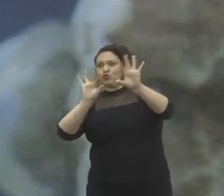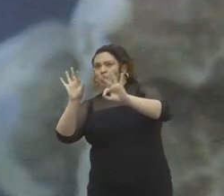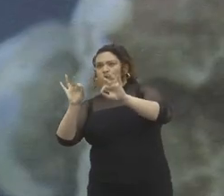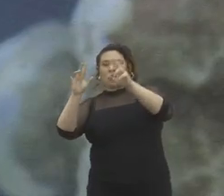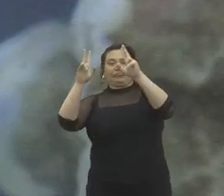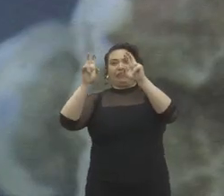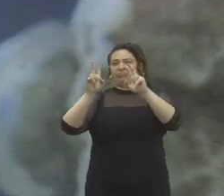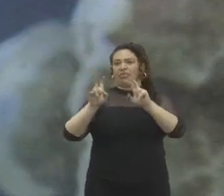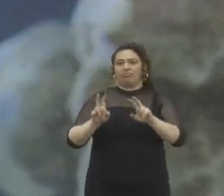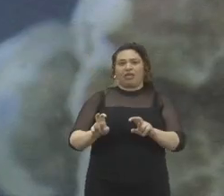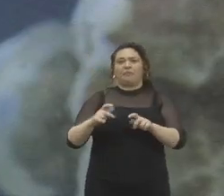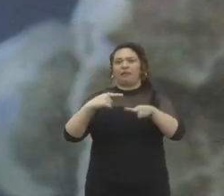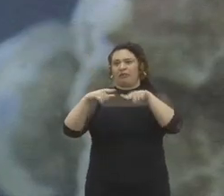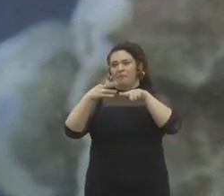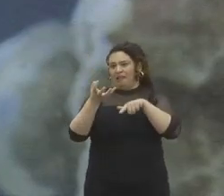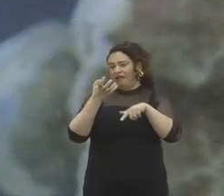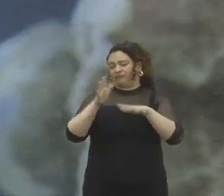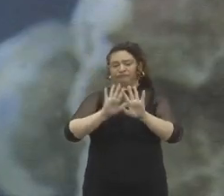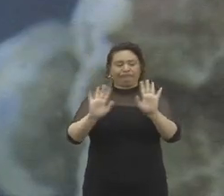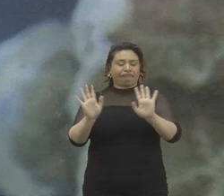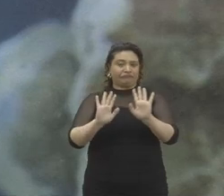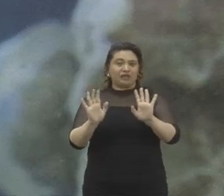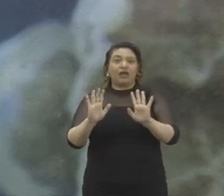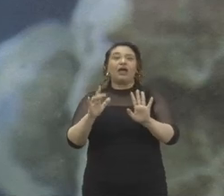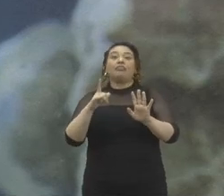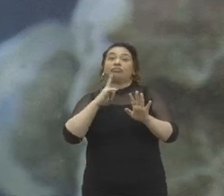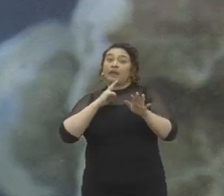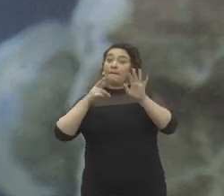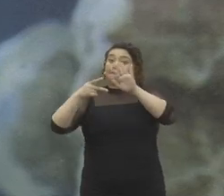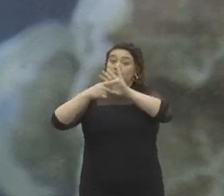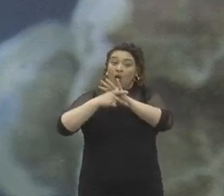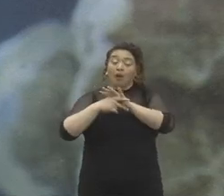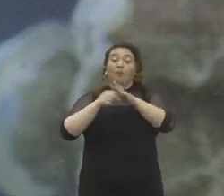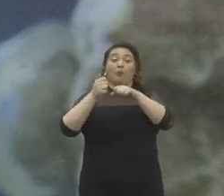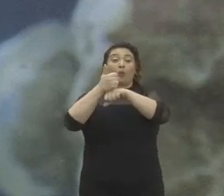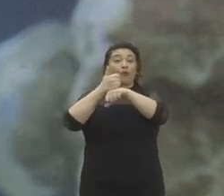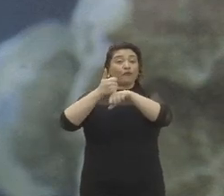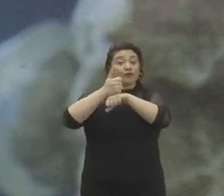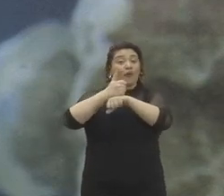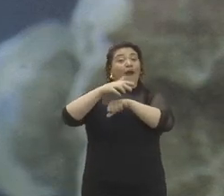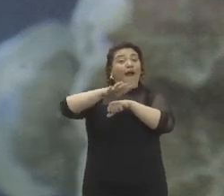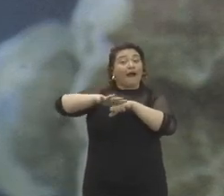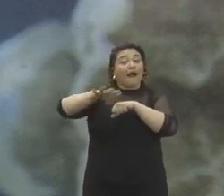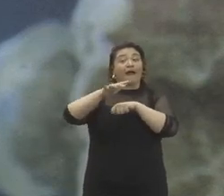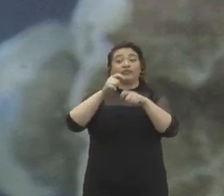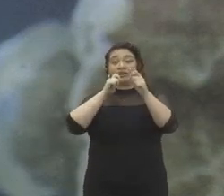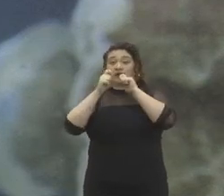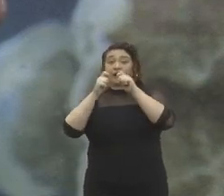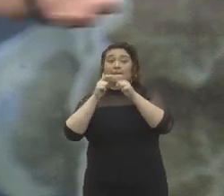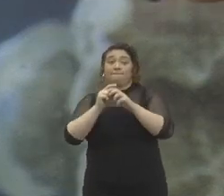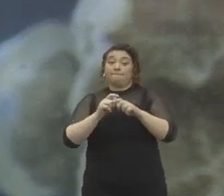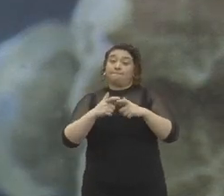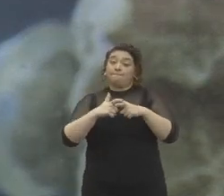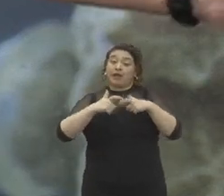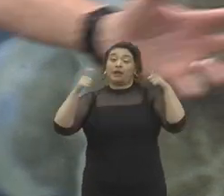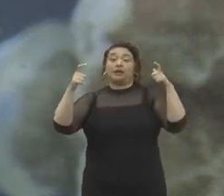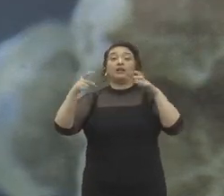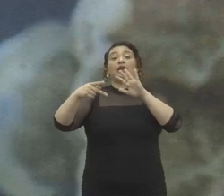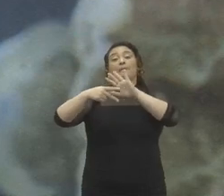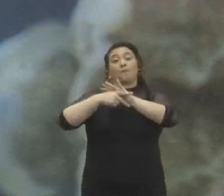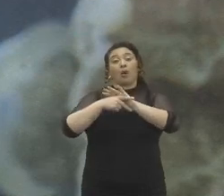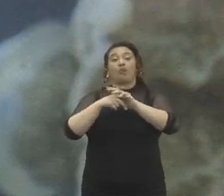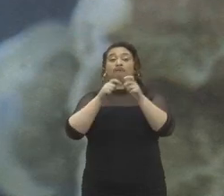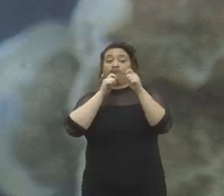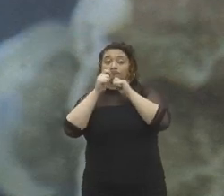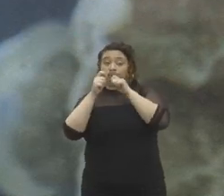né e na grande imprensa a gente acaba muitas vezes como repórter e eu fui Repórter ao longo de